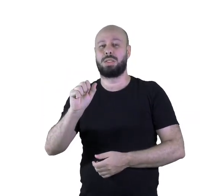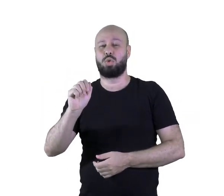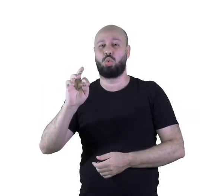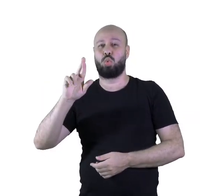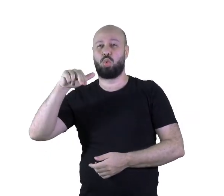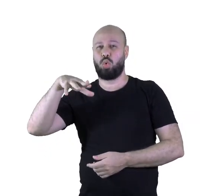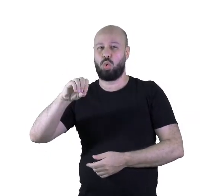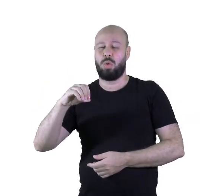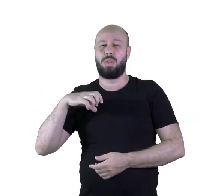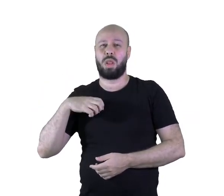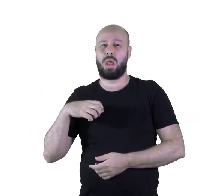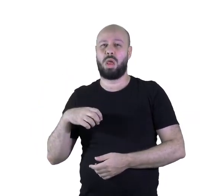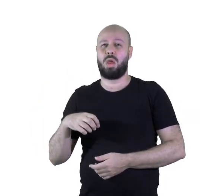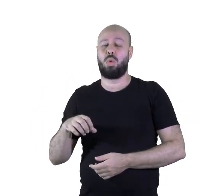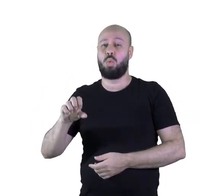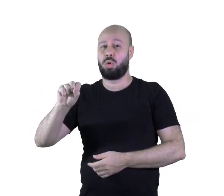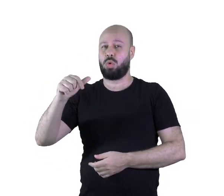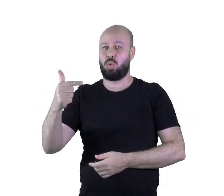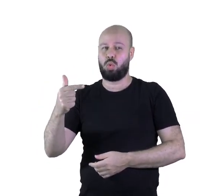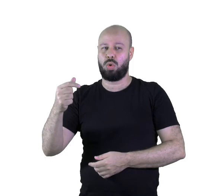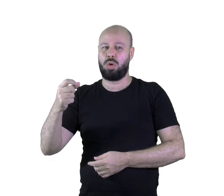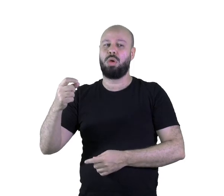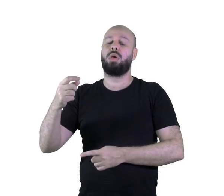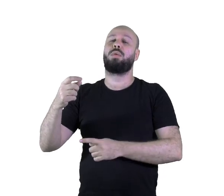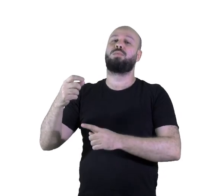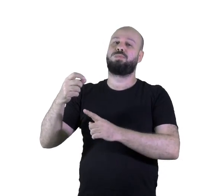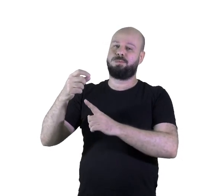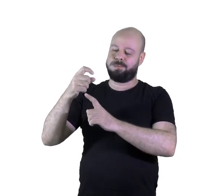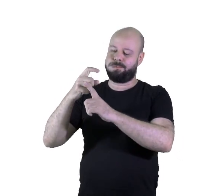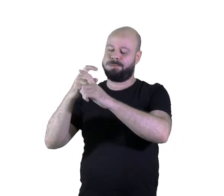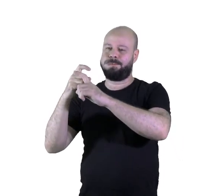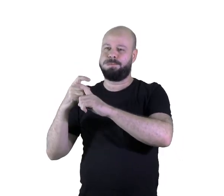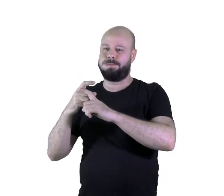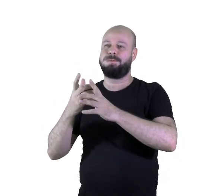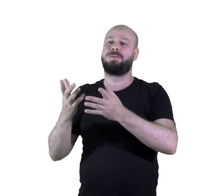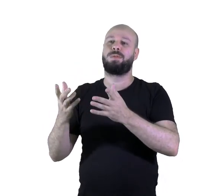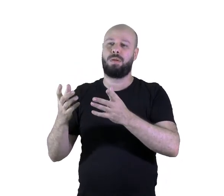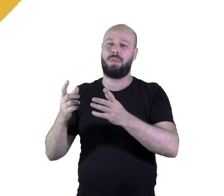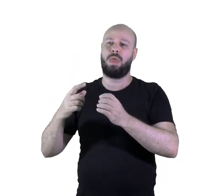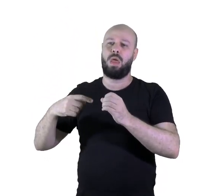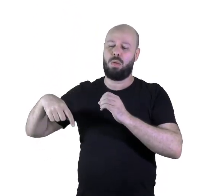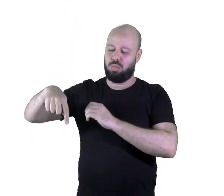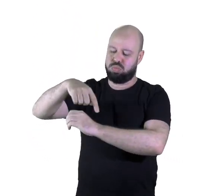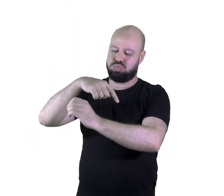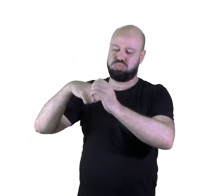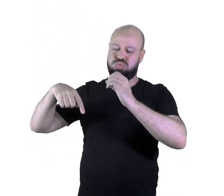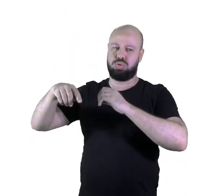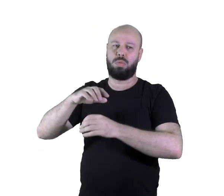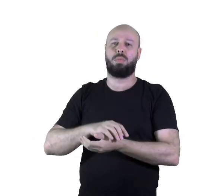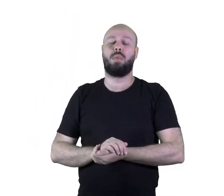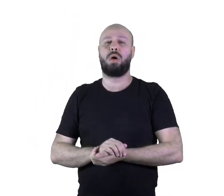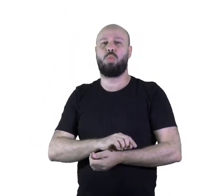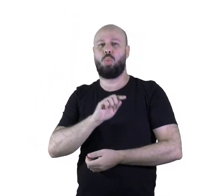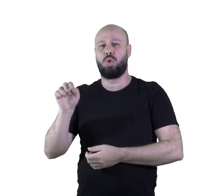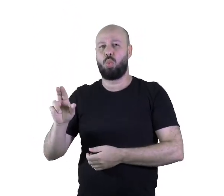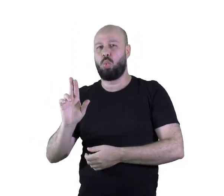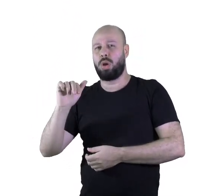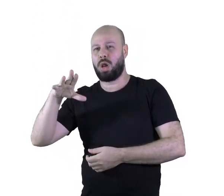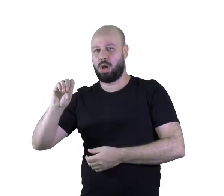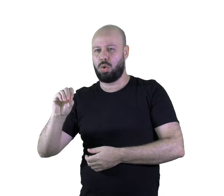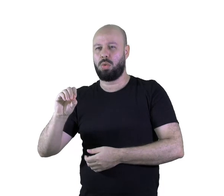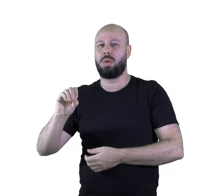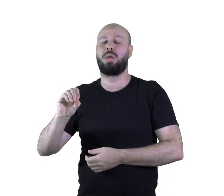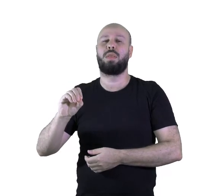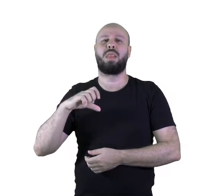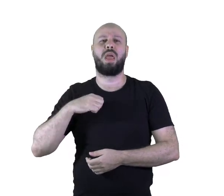tem 82 satélites, né? Ele é muito grande, muito gasoso. Urano, que é um planeta que